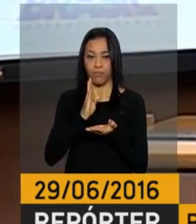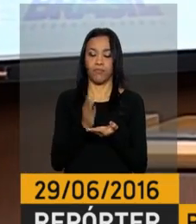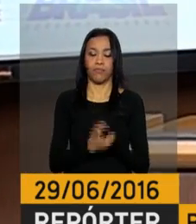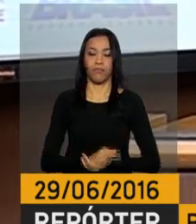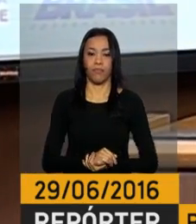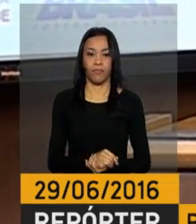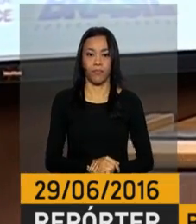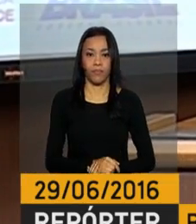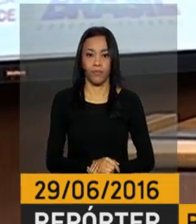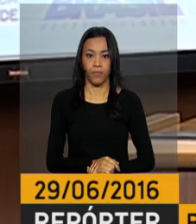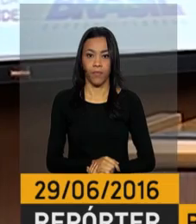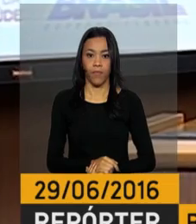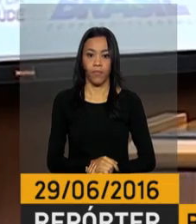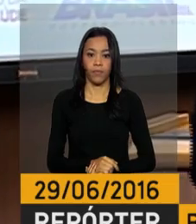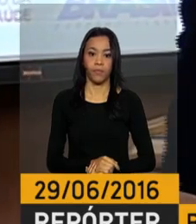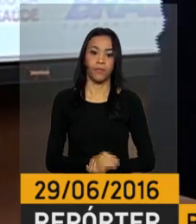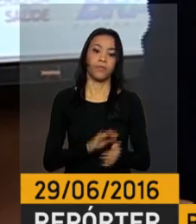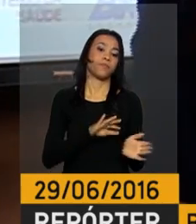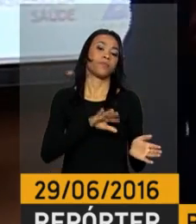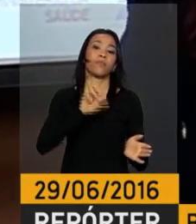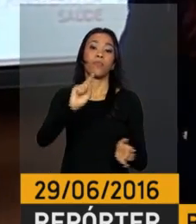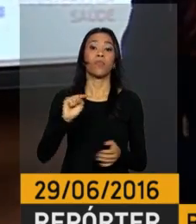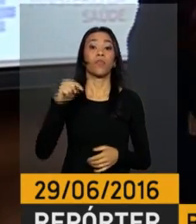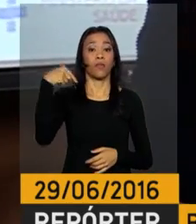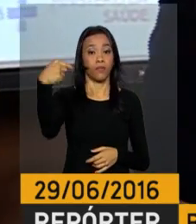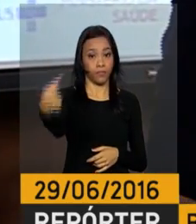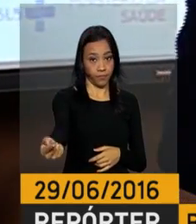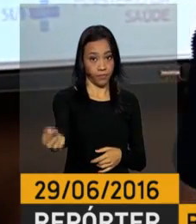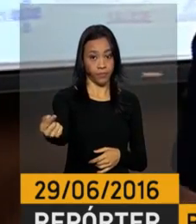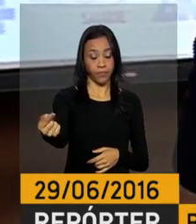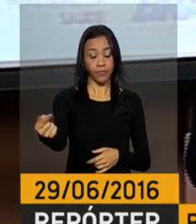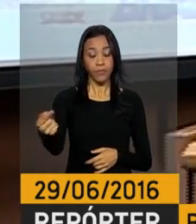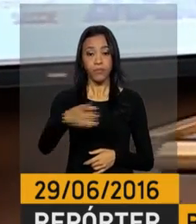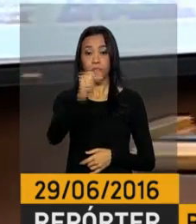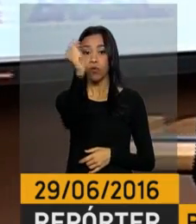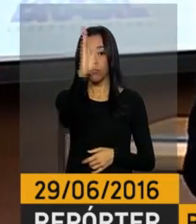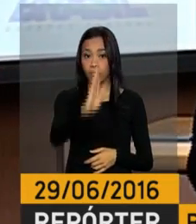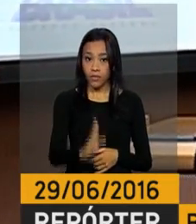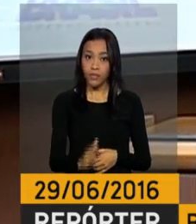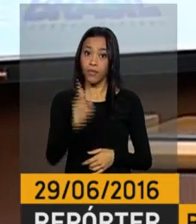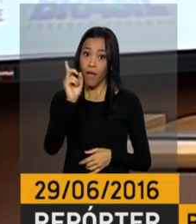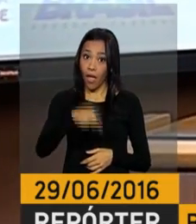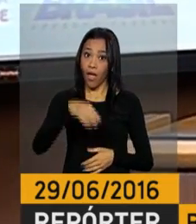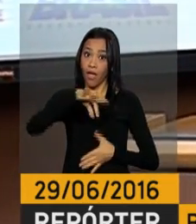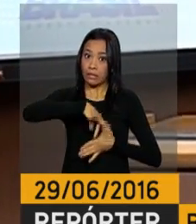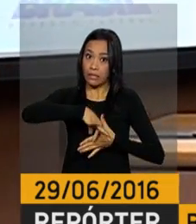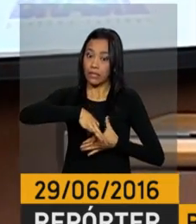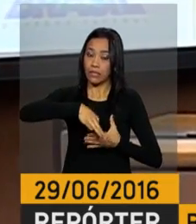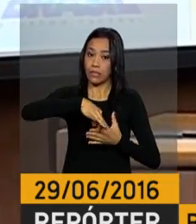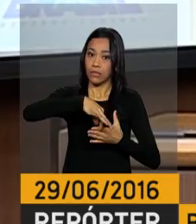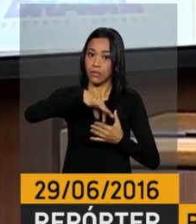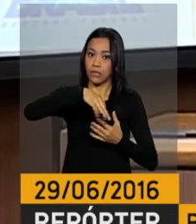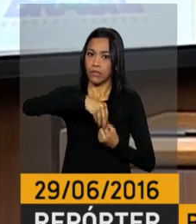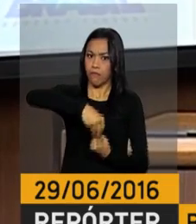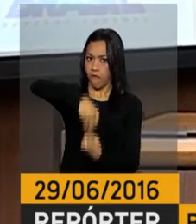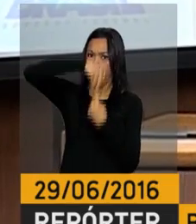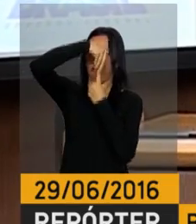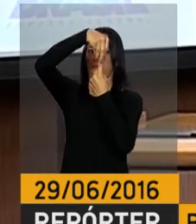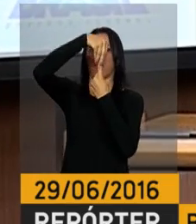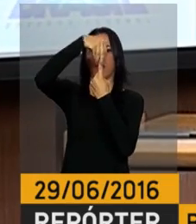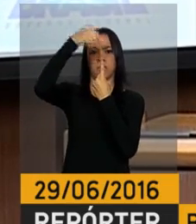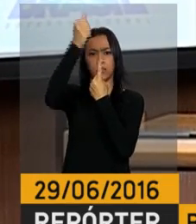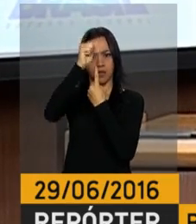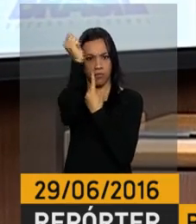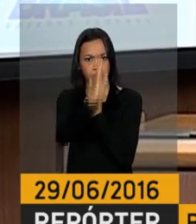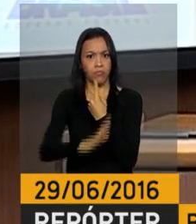população bom como próximo passo eh o Brasil é referência internacional nessa agenda de redução